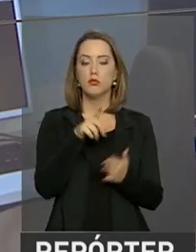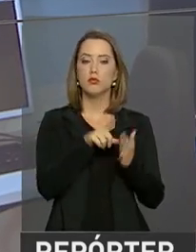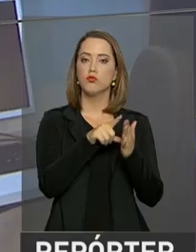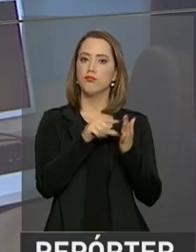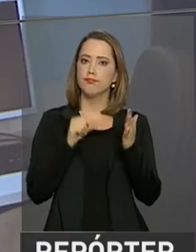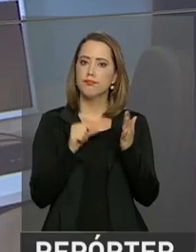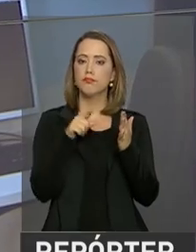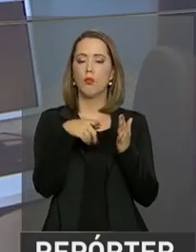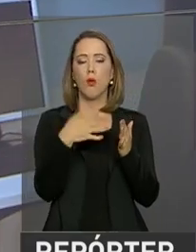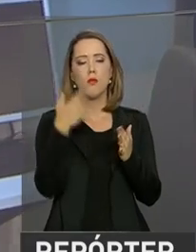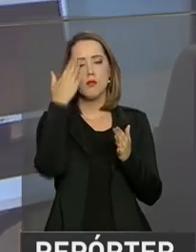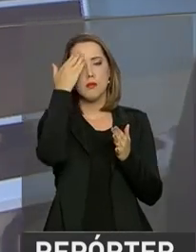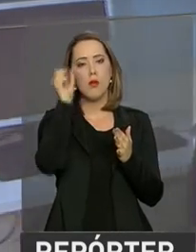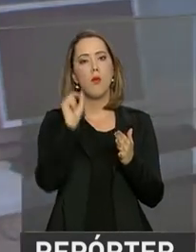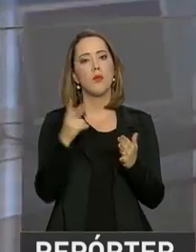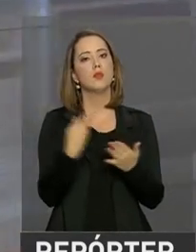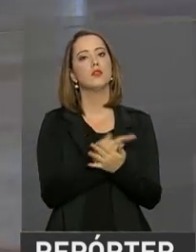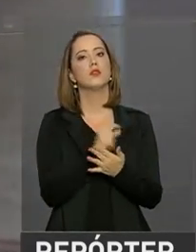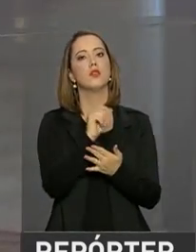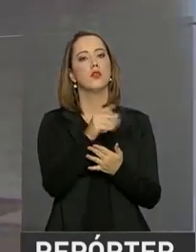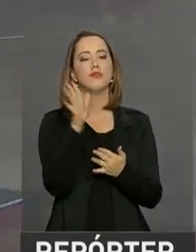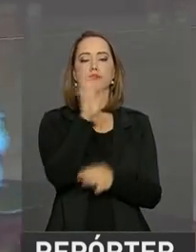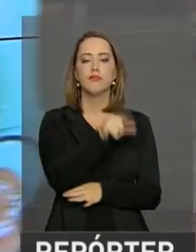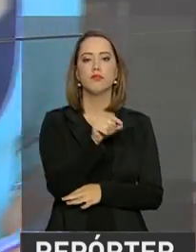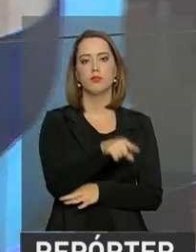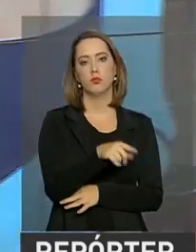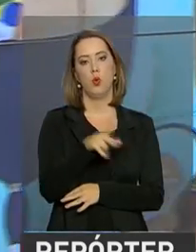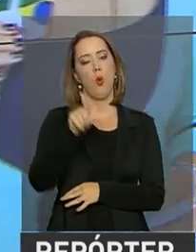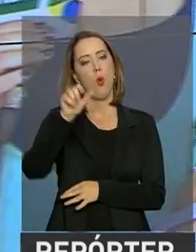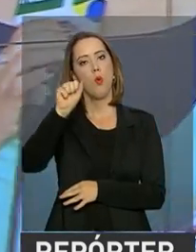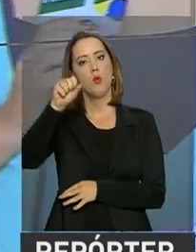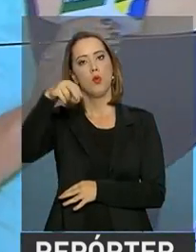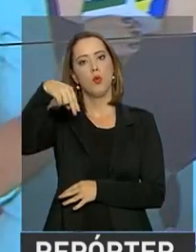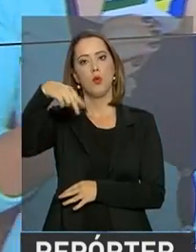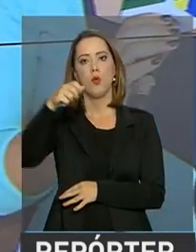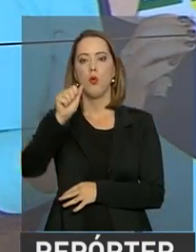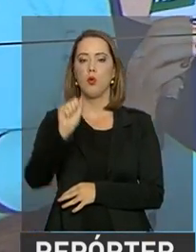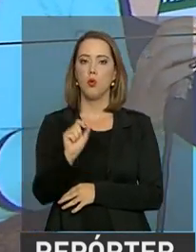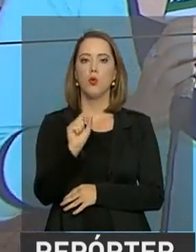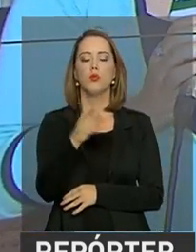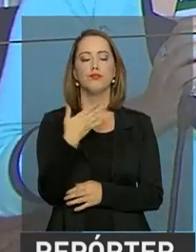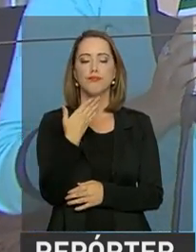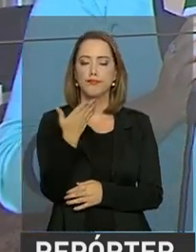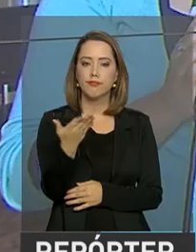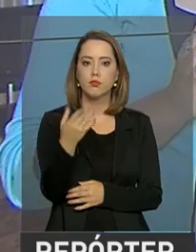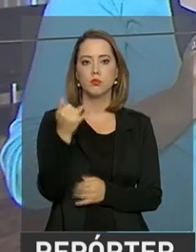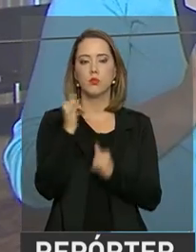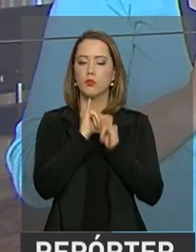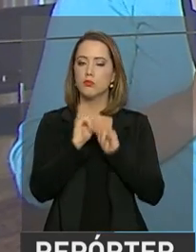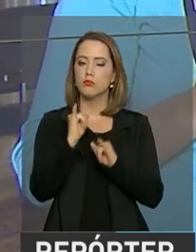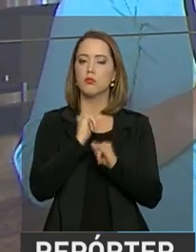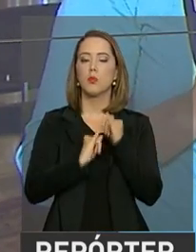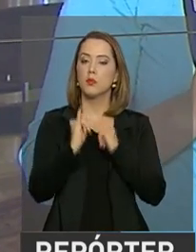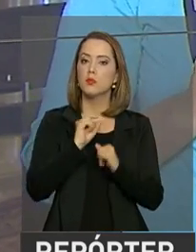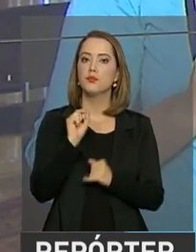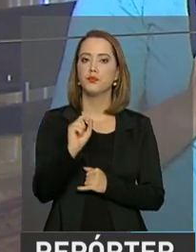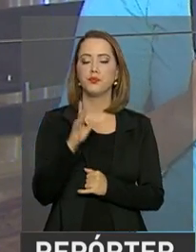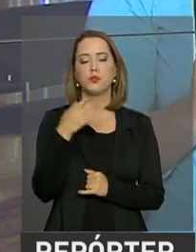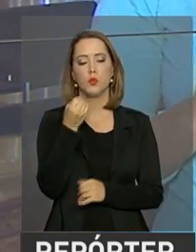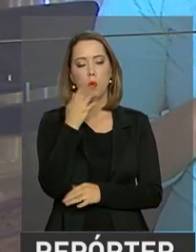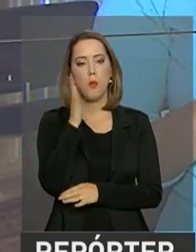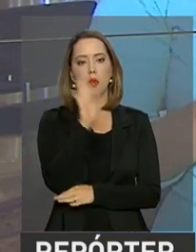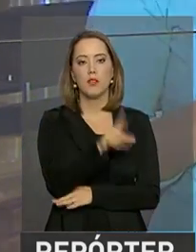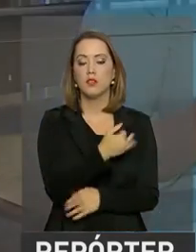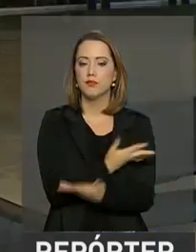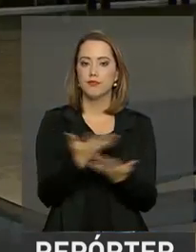Planalto saber as informações desta tarde com Luana Karen Olá Luana Quais são as suas informações olá Renata boa tarde